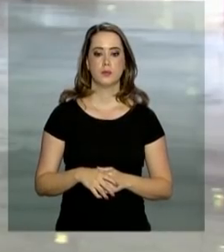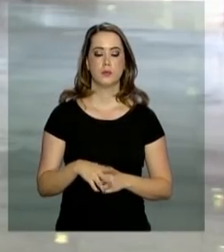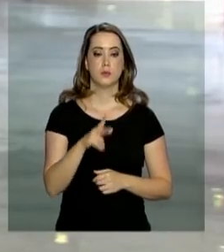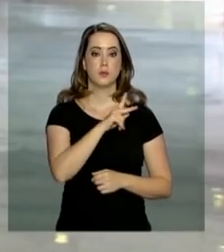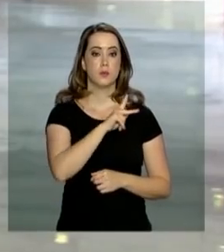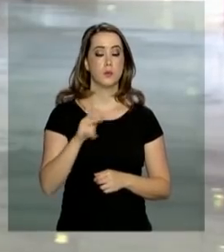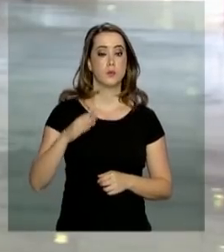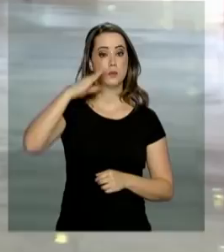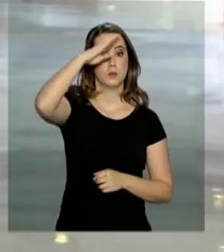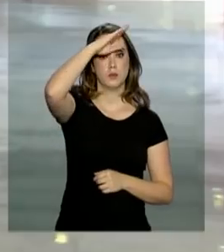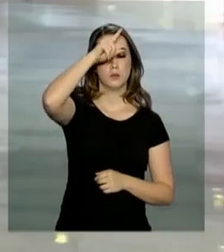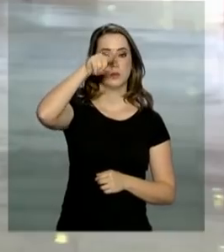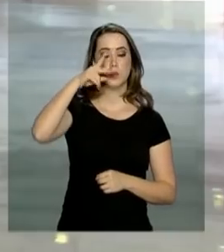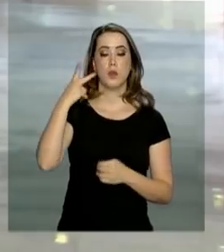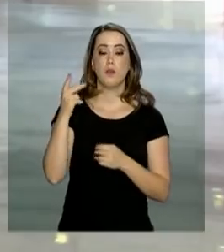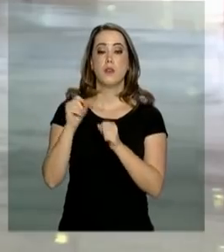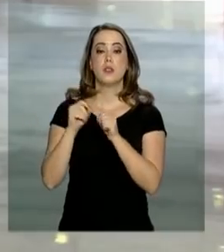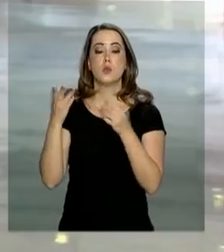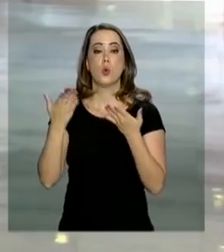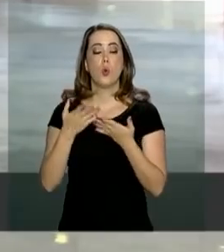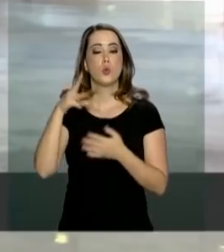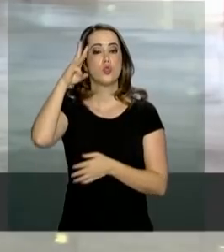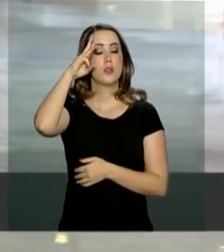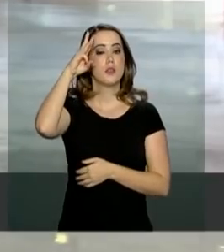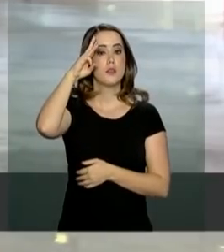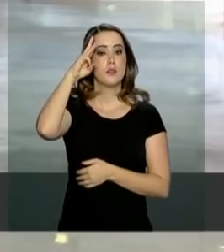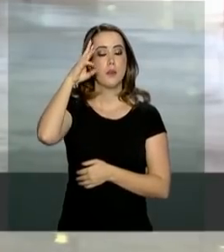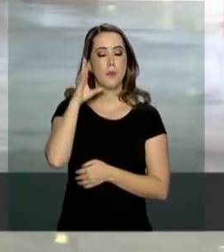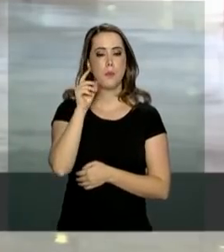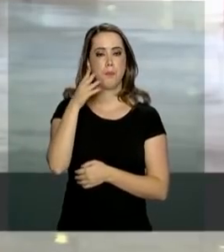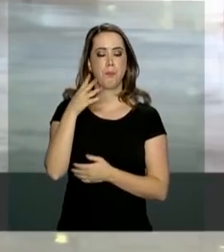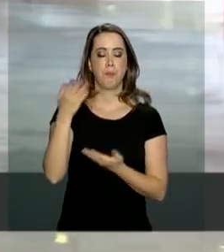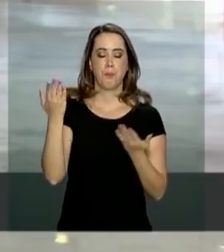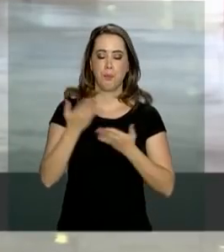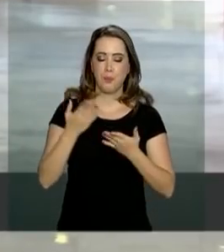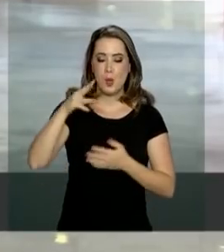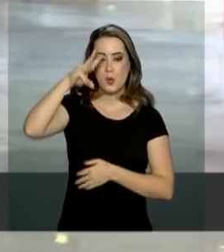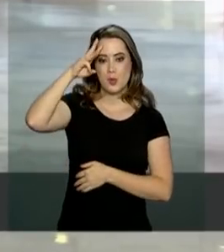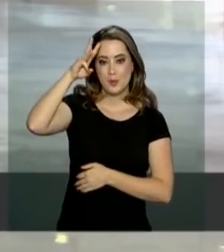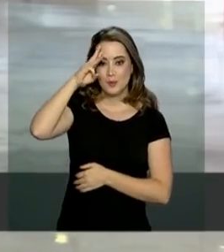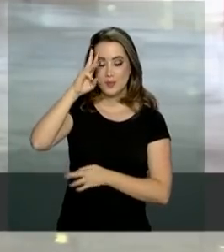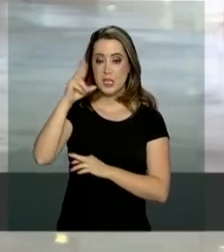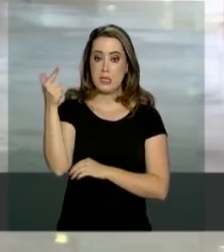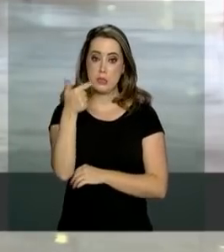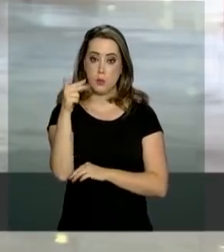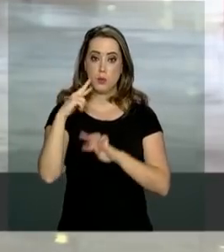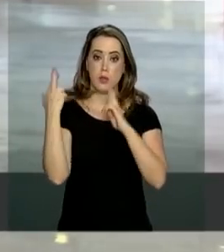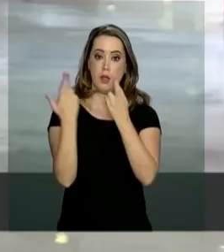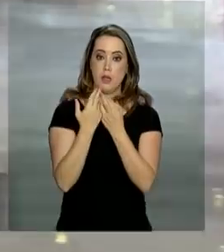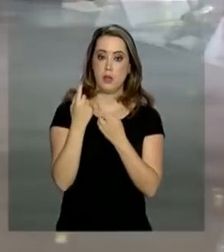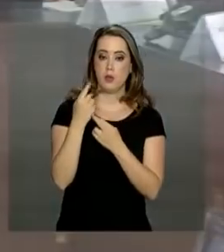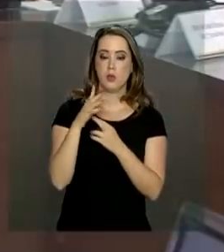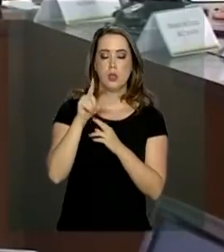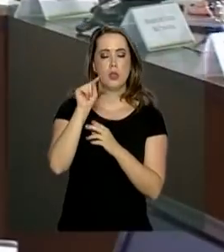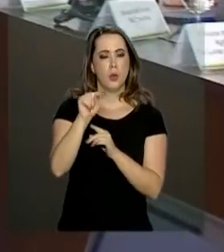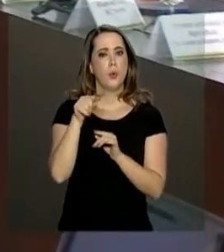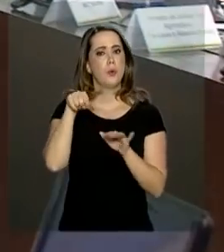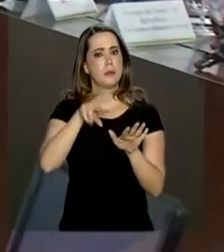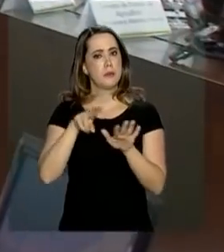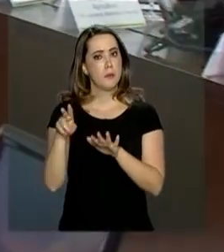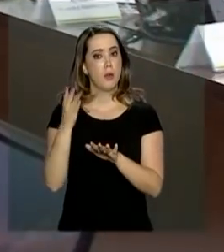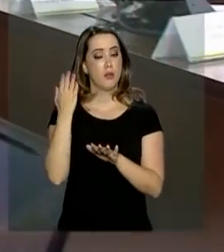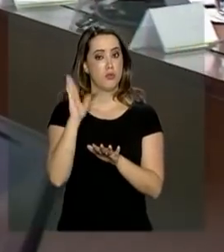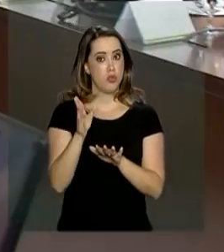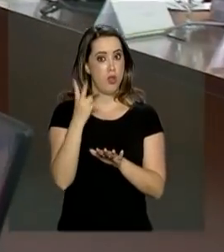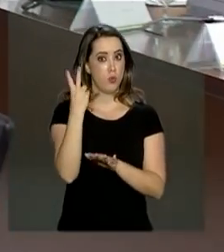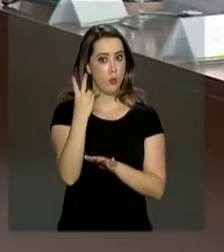O presidente Jair Bolsonaro realizou nesta terça-feira a segunda reunião do Conselho de Governo em menos de uma semana. Estavam